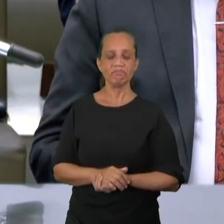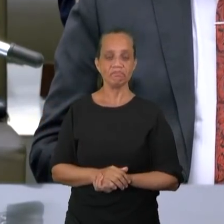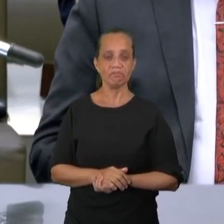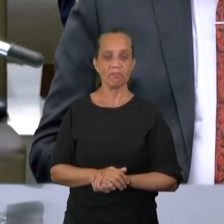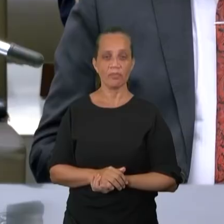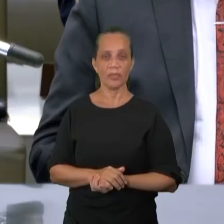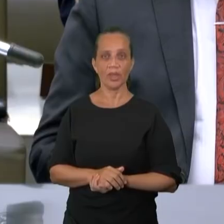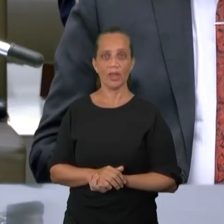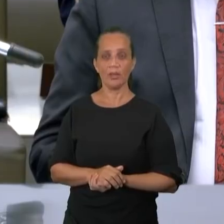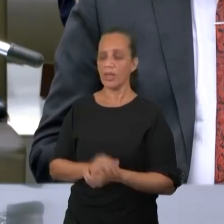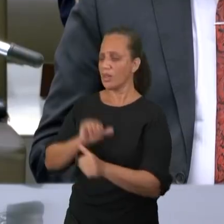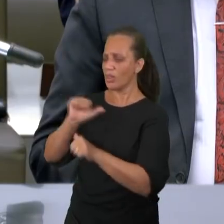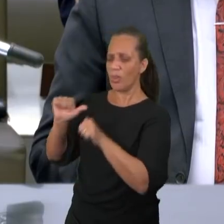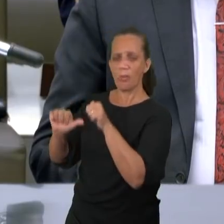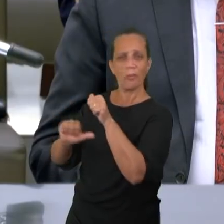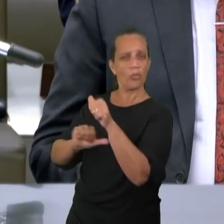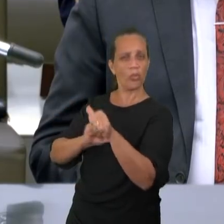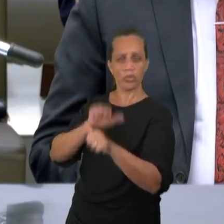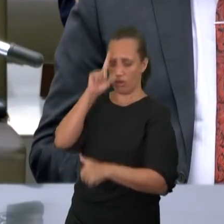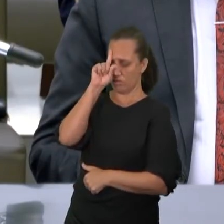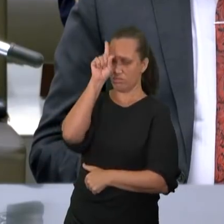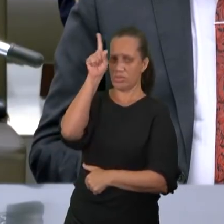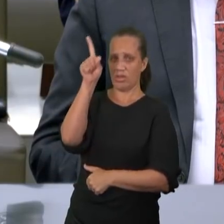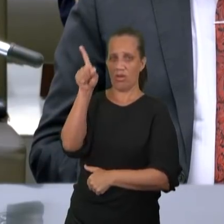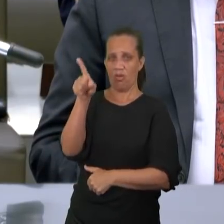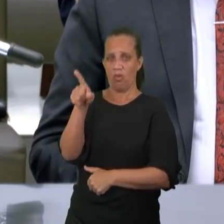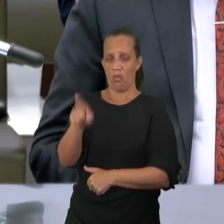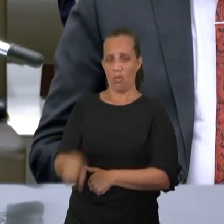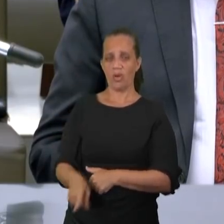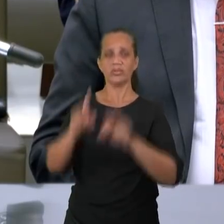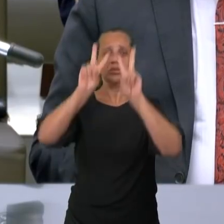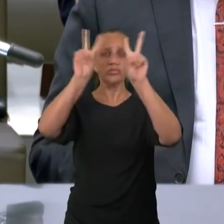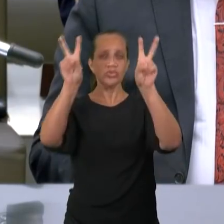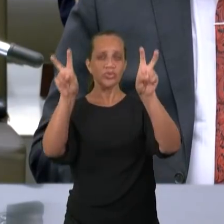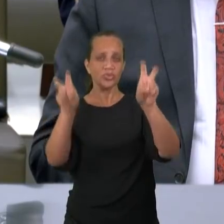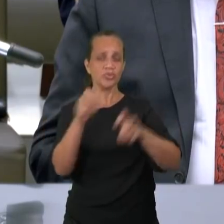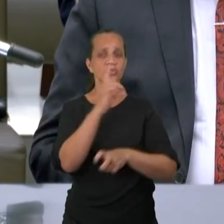para que se não mudasse a sentença acerca de Daniel.